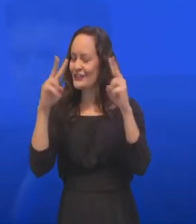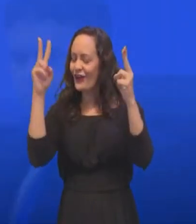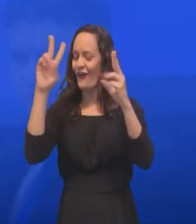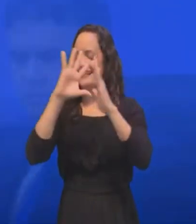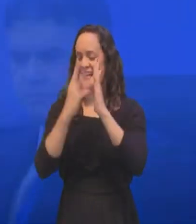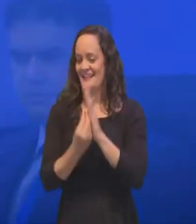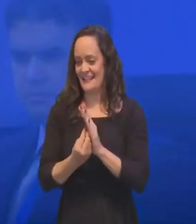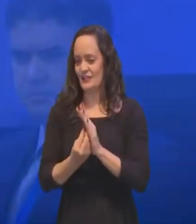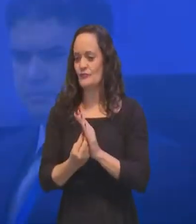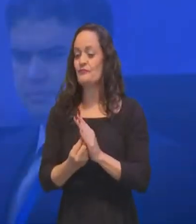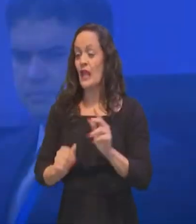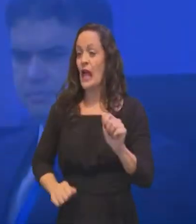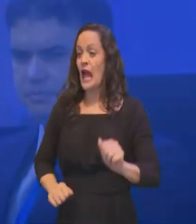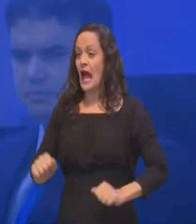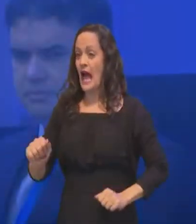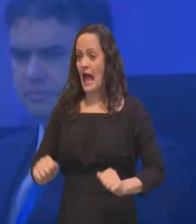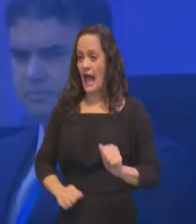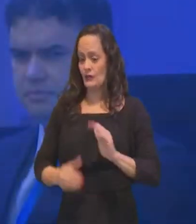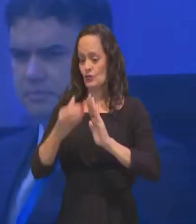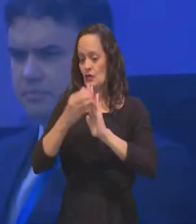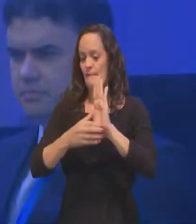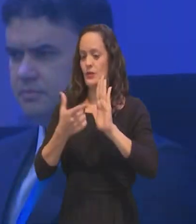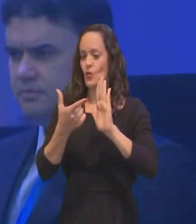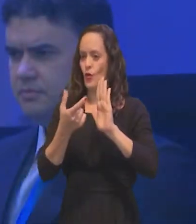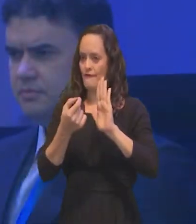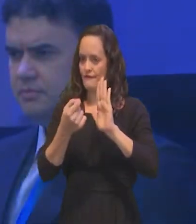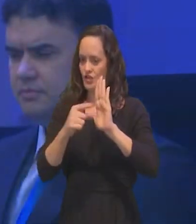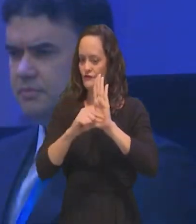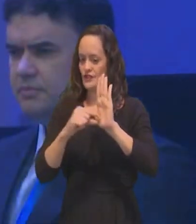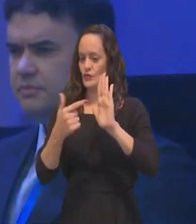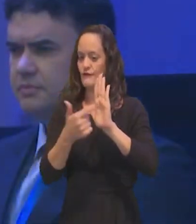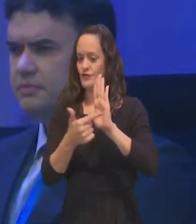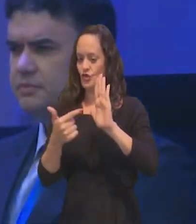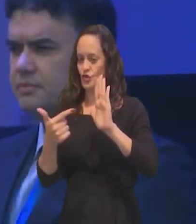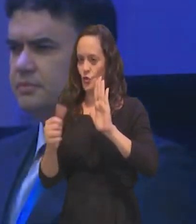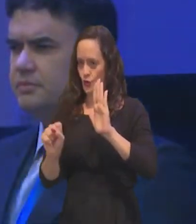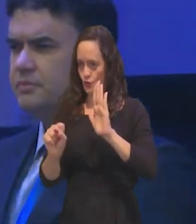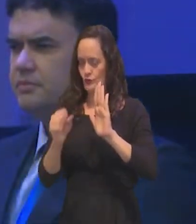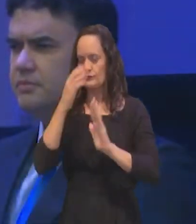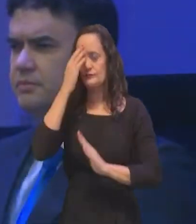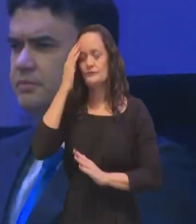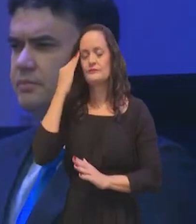Atos 20, 28, eu chego ao último ponto para caminhar para a nossa conclusão.